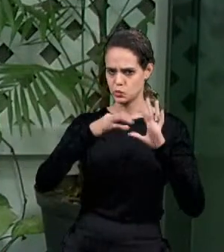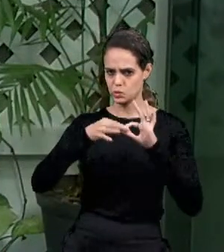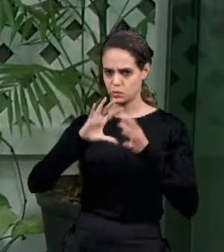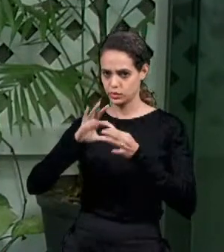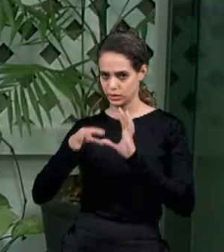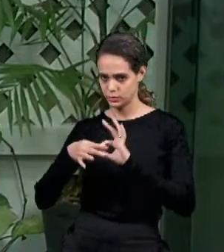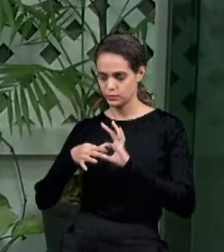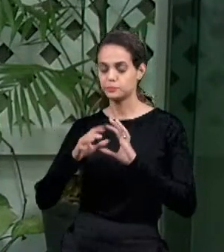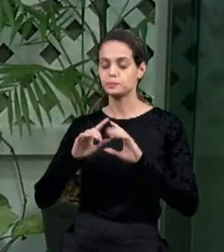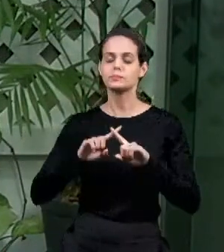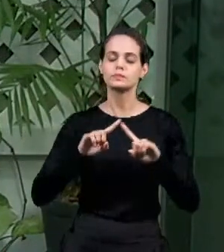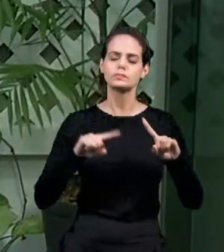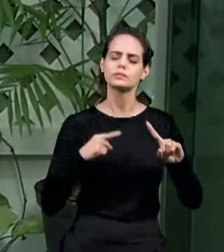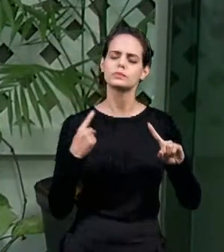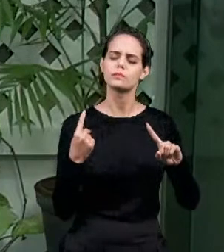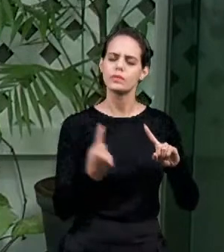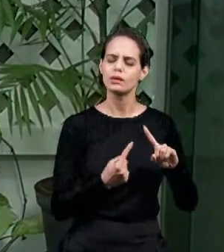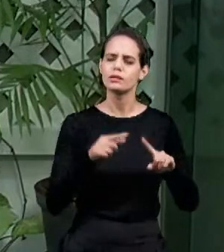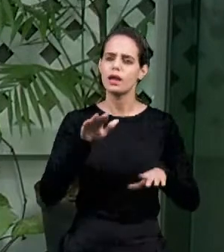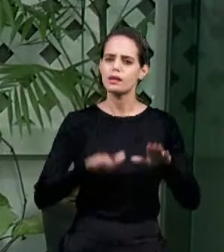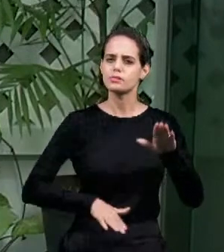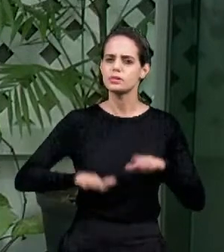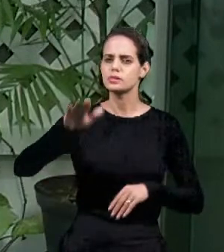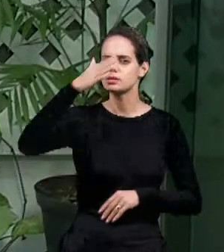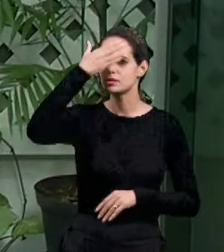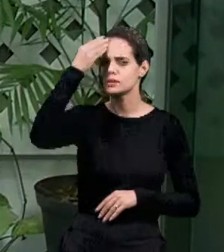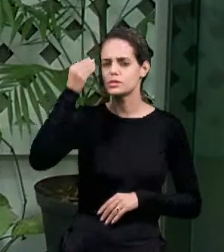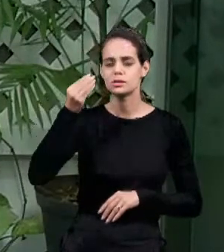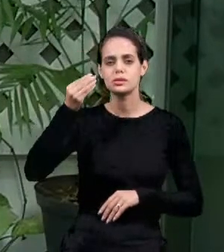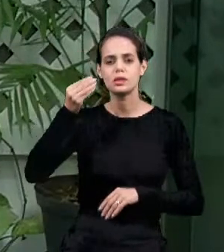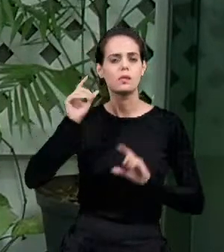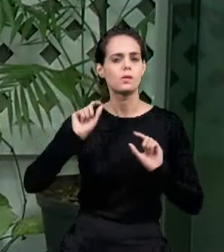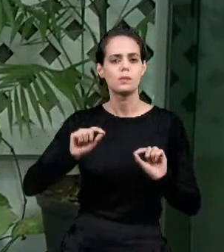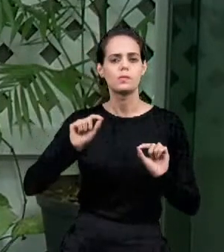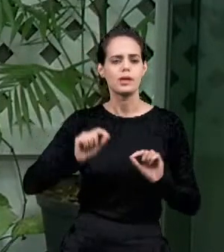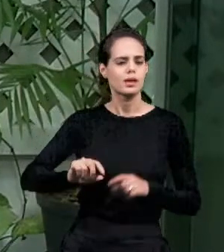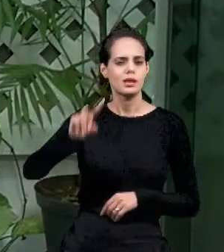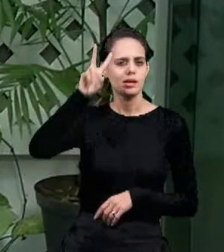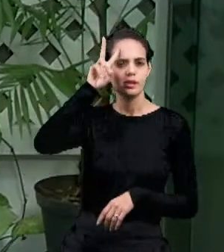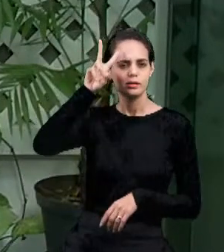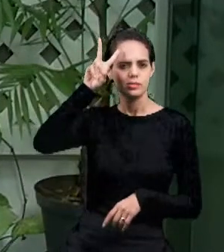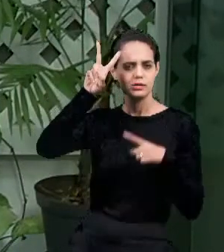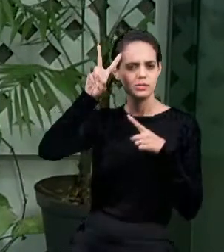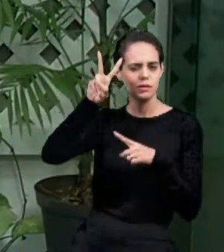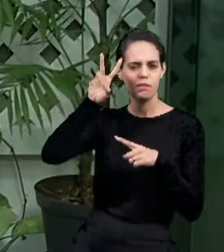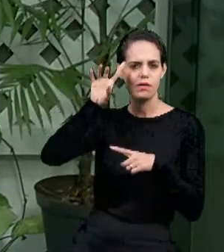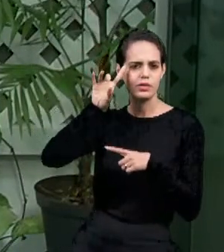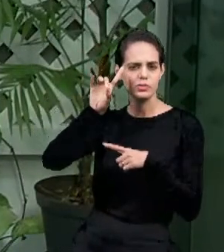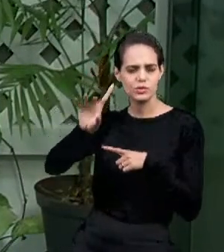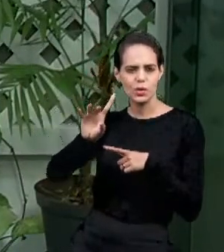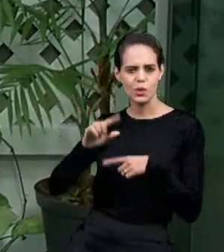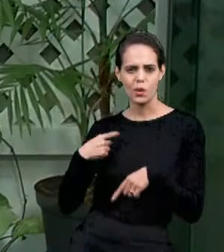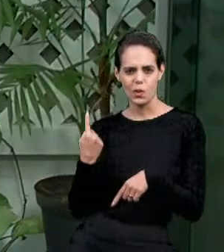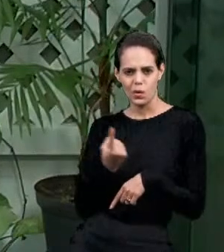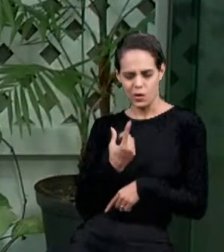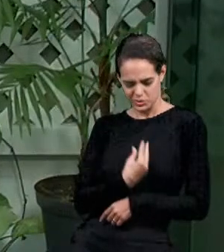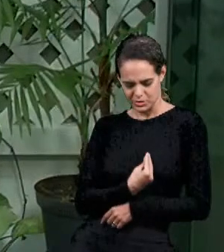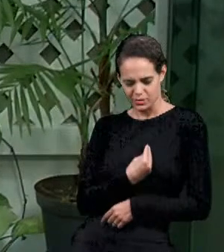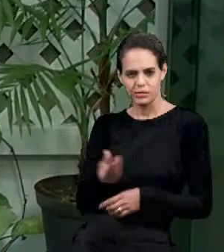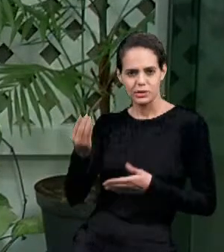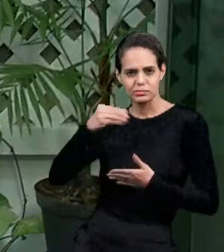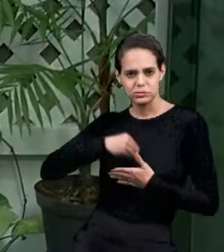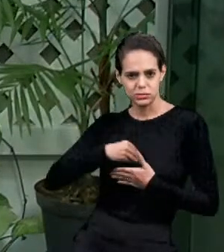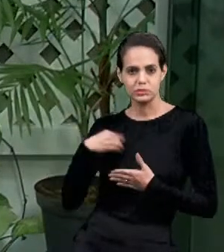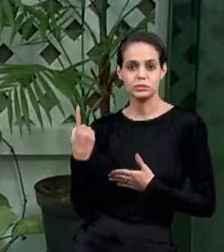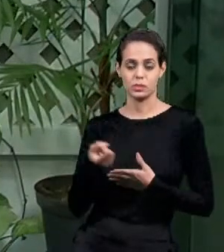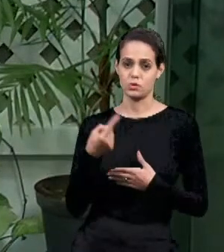esquecemos que essa história não deve ser somente da nossa parte. Nós, como seres